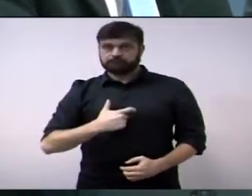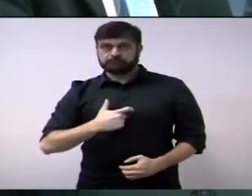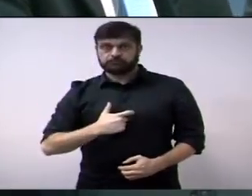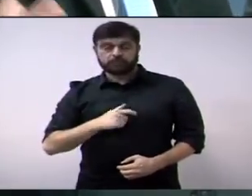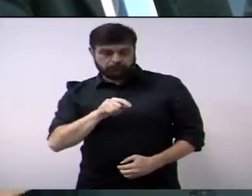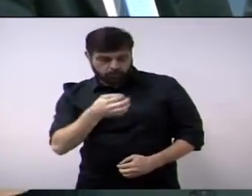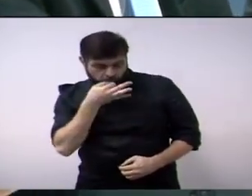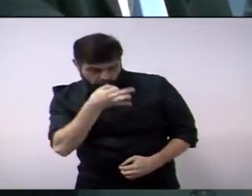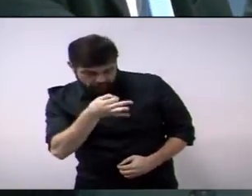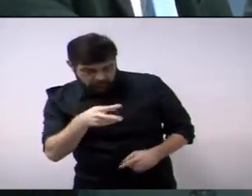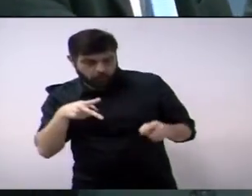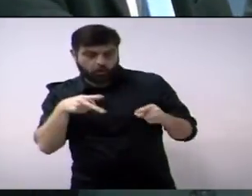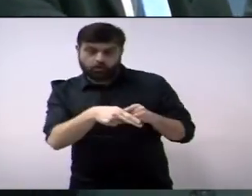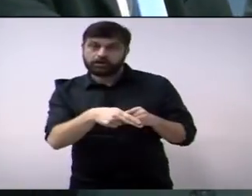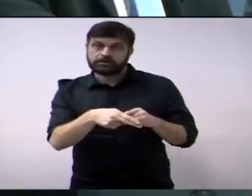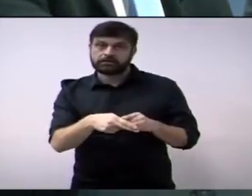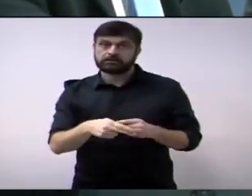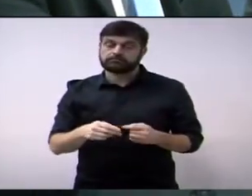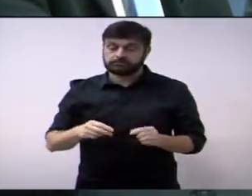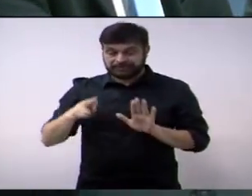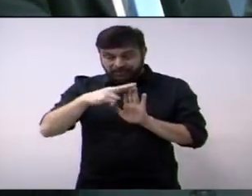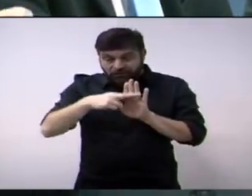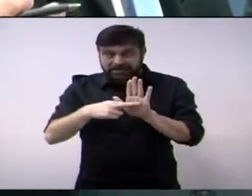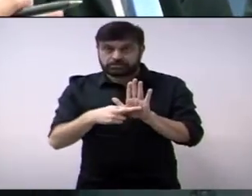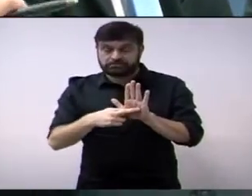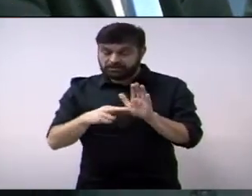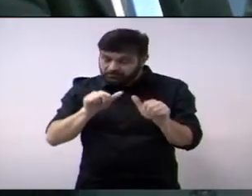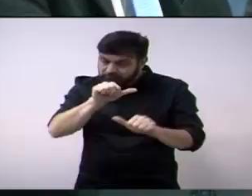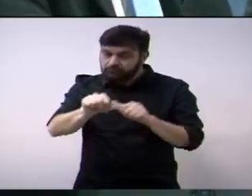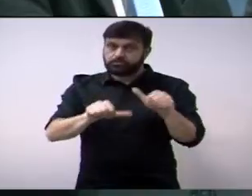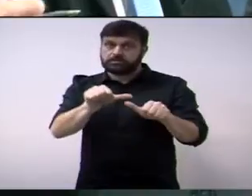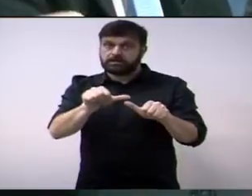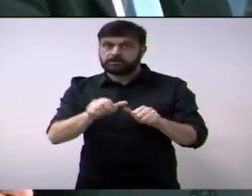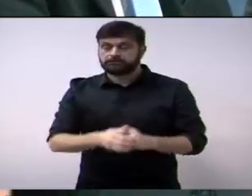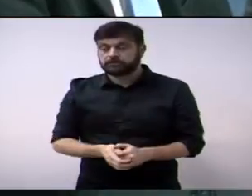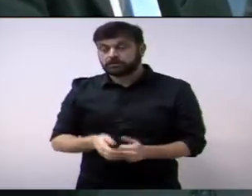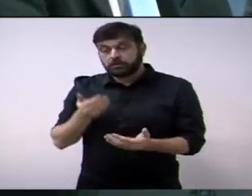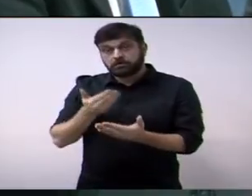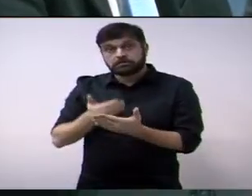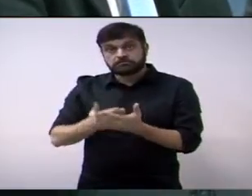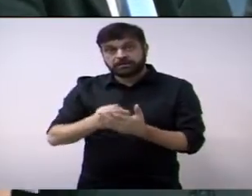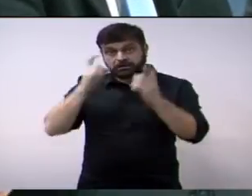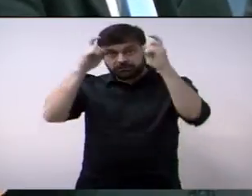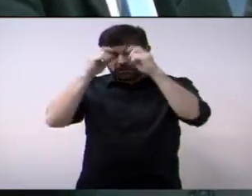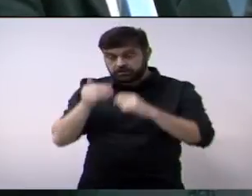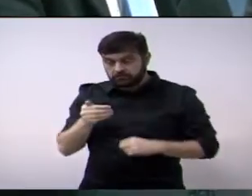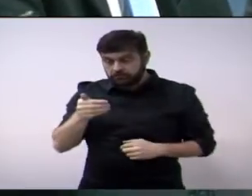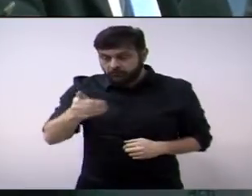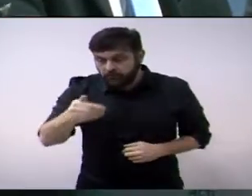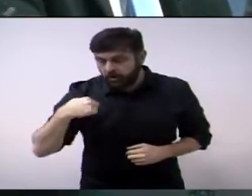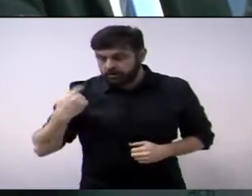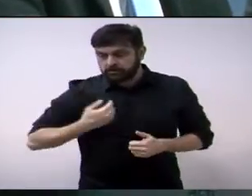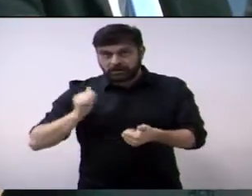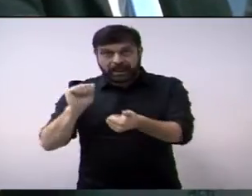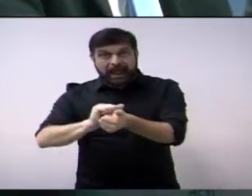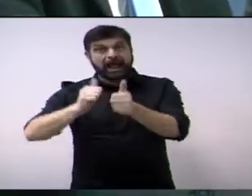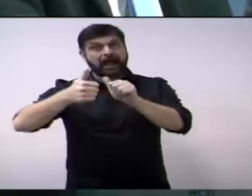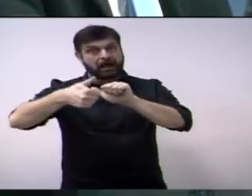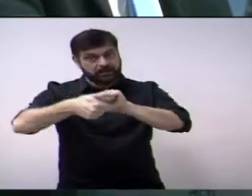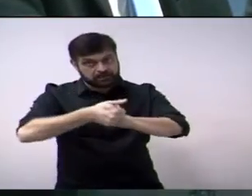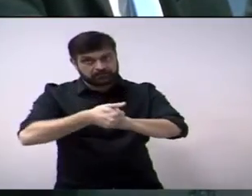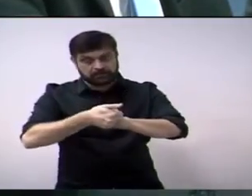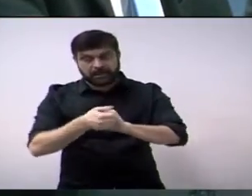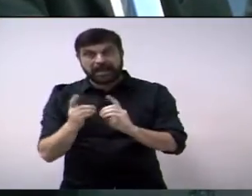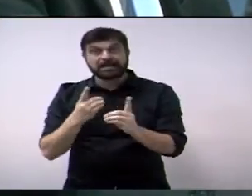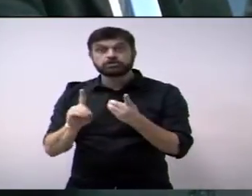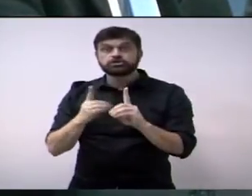presidente, espero na próxima sessão entregar, então, o estudo prévio, para que a gente possa fazer as adequações para mudar um pouquinho a